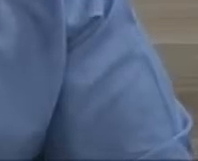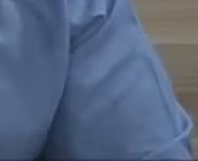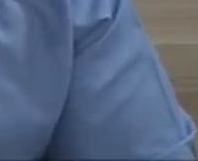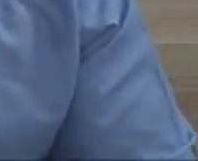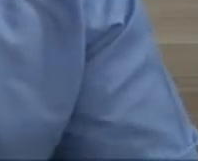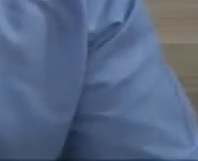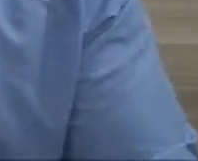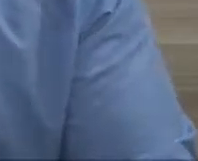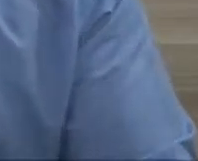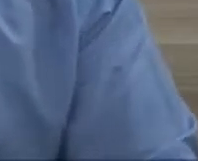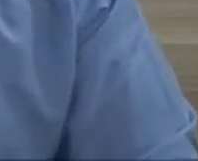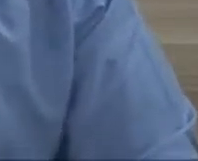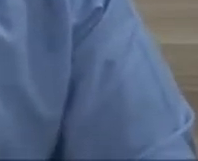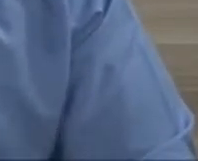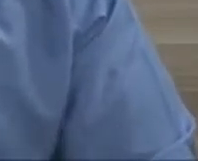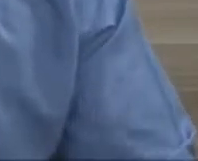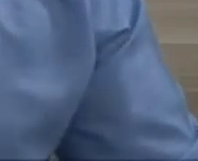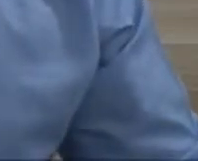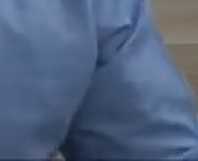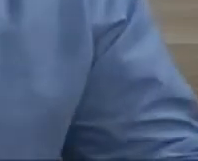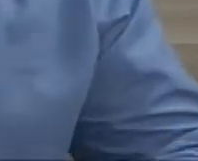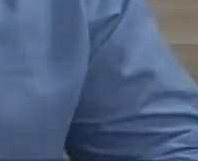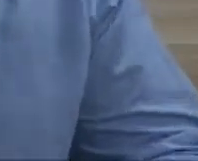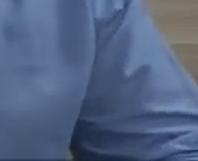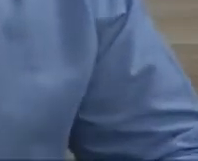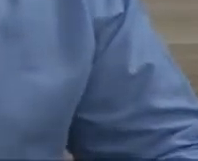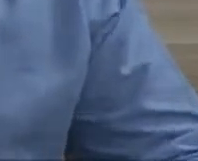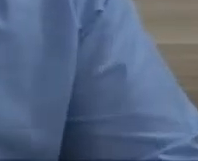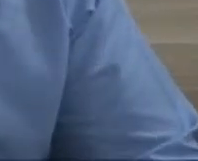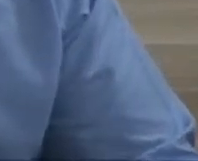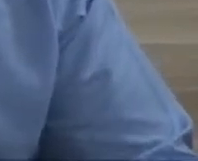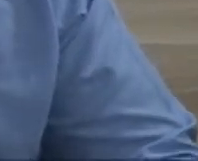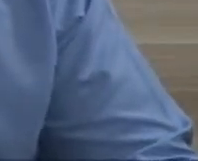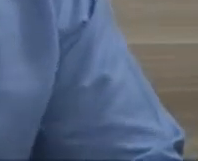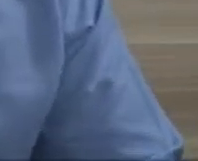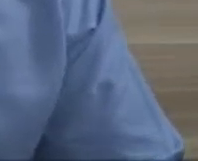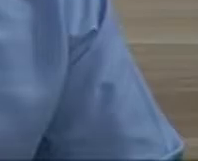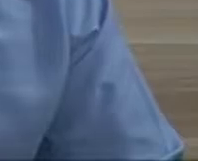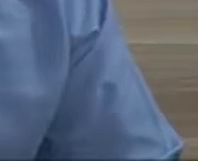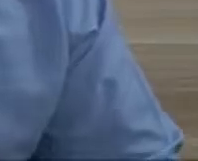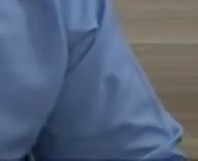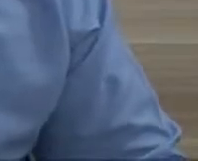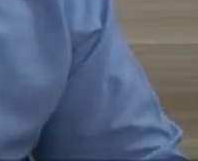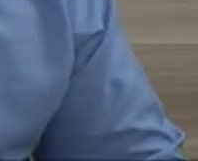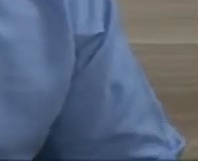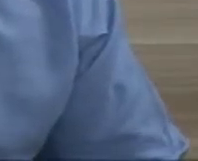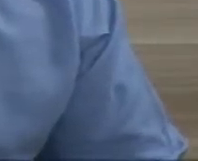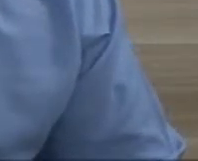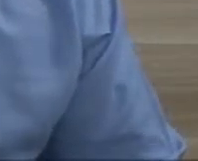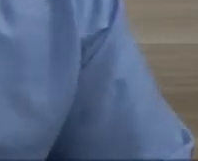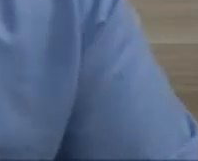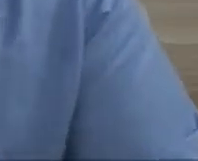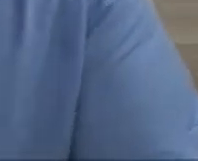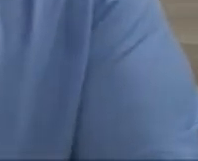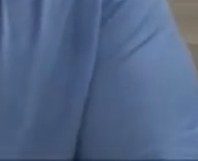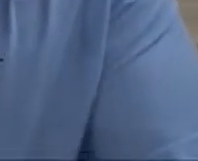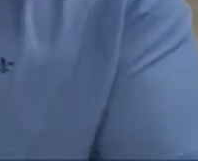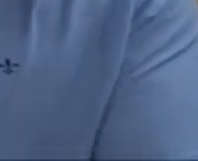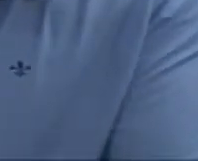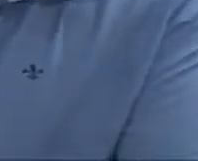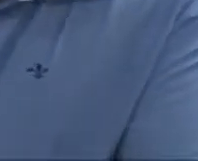original. E fizemos uma compilação e montamos esse substitutivo. Então,